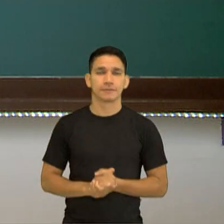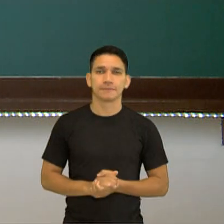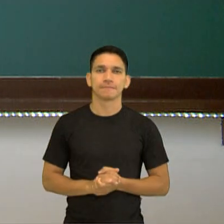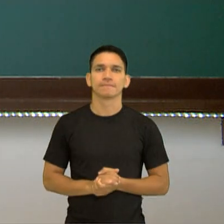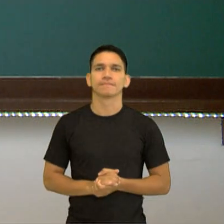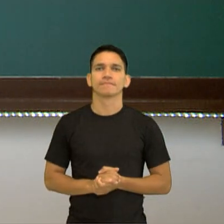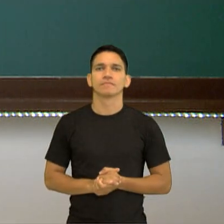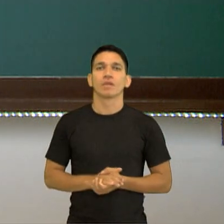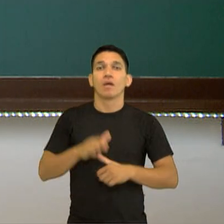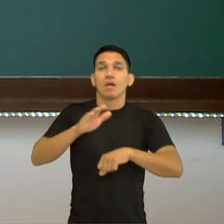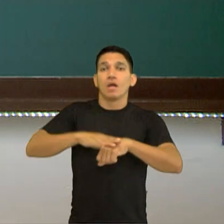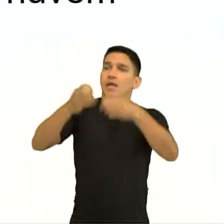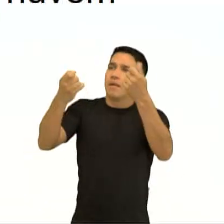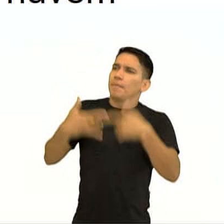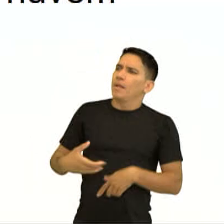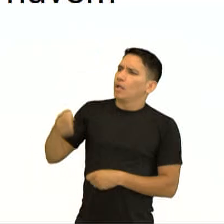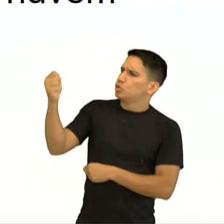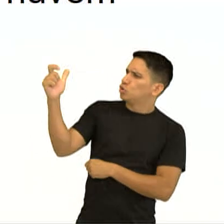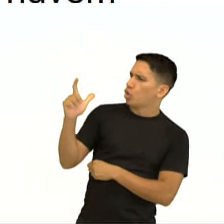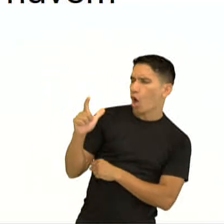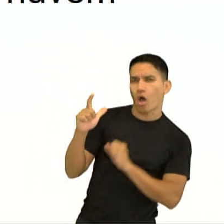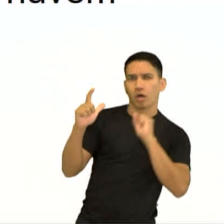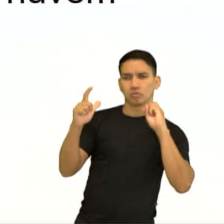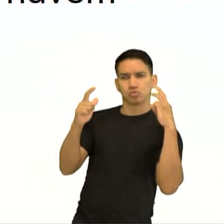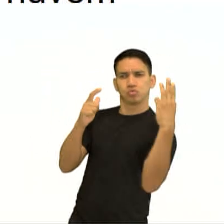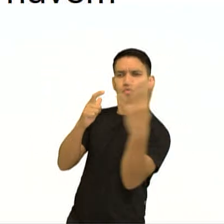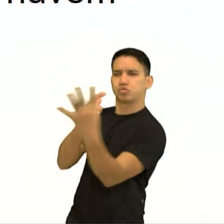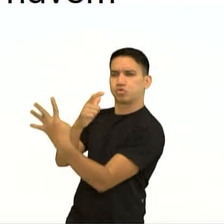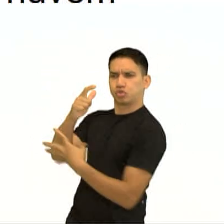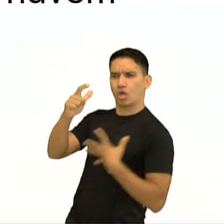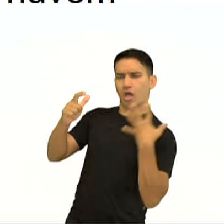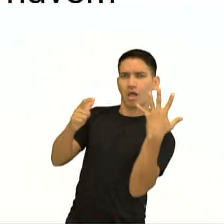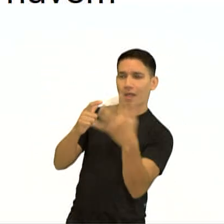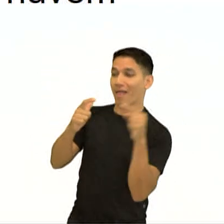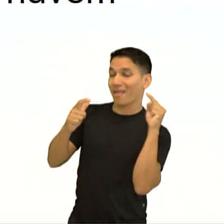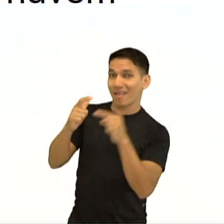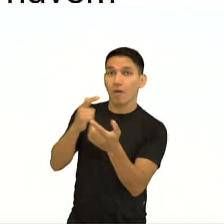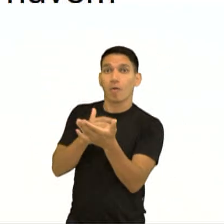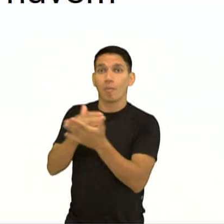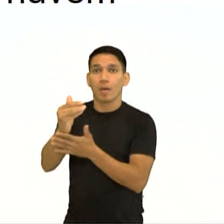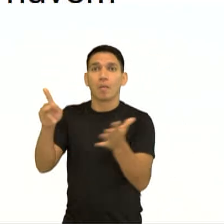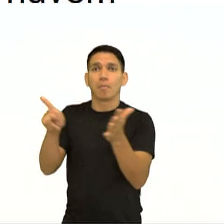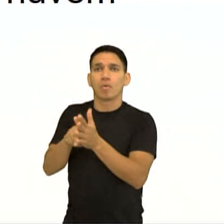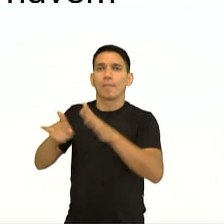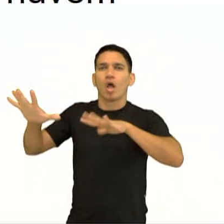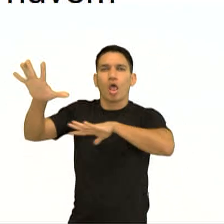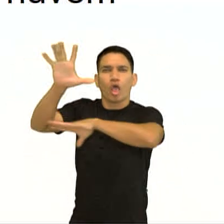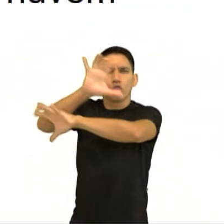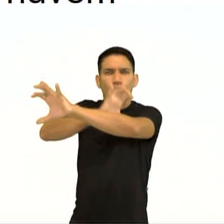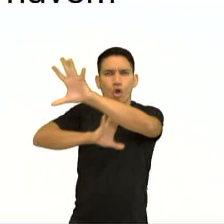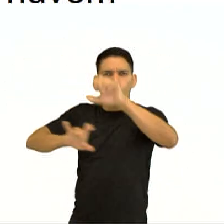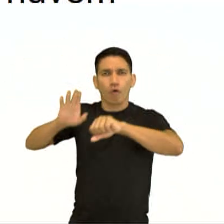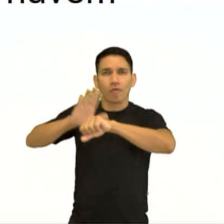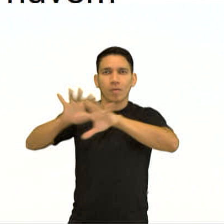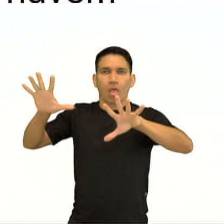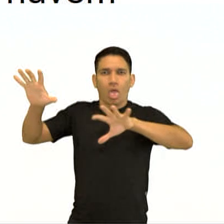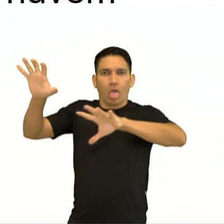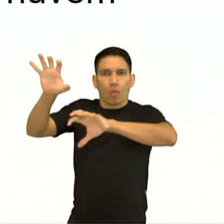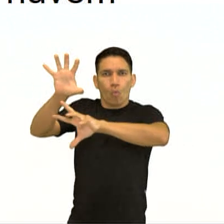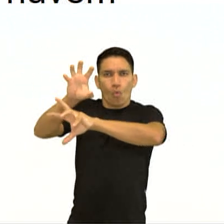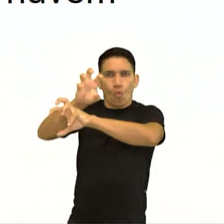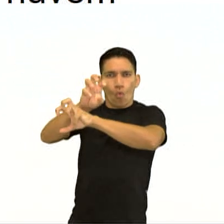gente fala do sistema solar, o Sol formou-se a partir da rotação de uma nuvem que, ao se contrair com